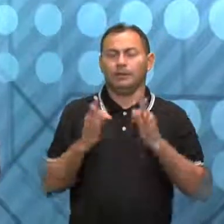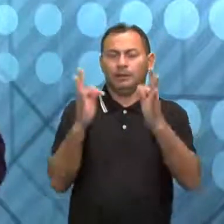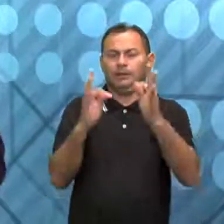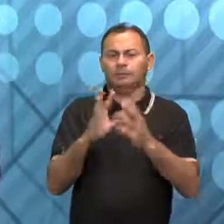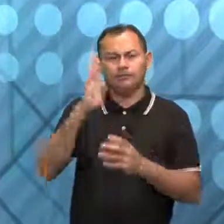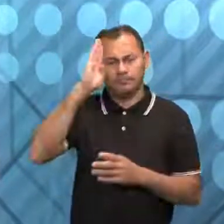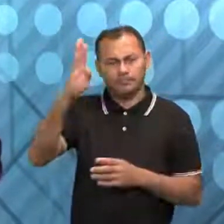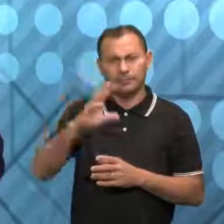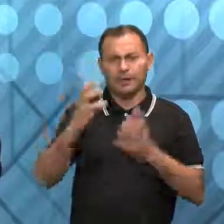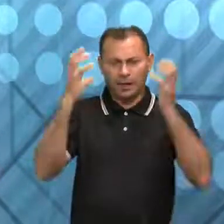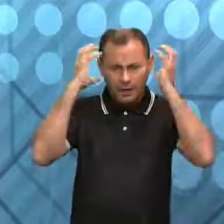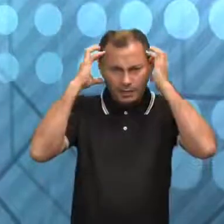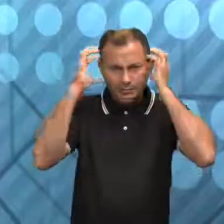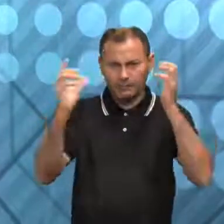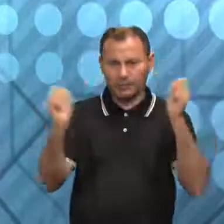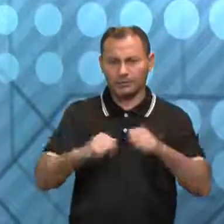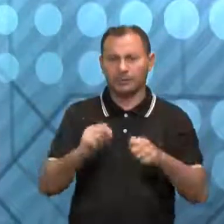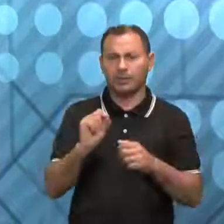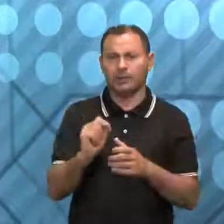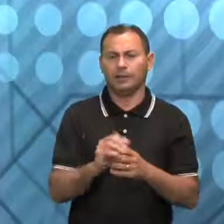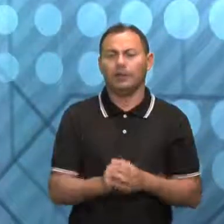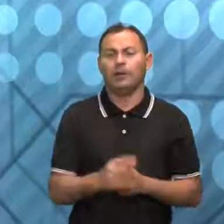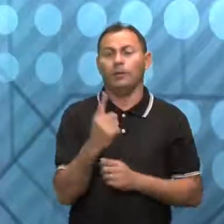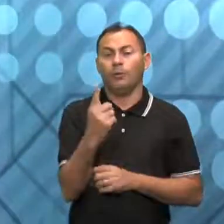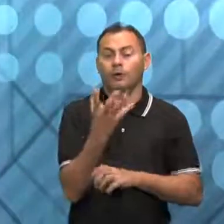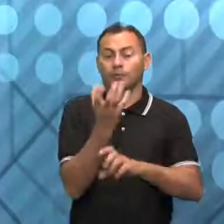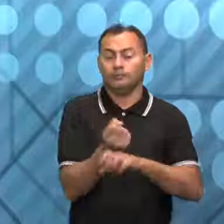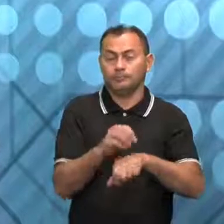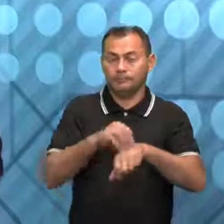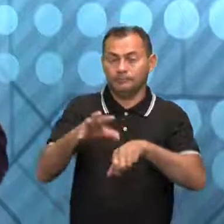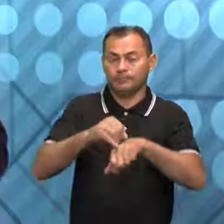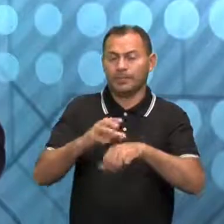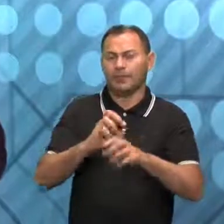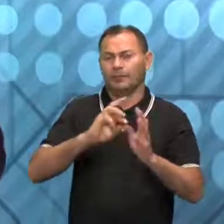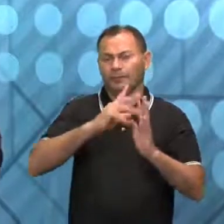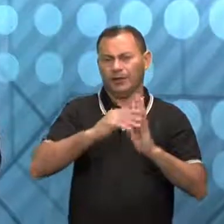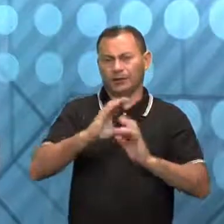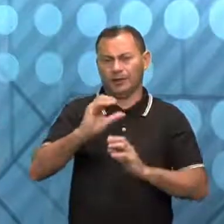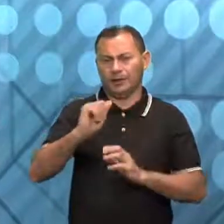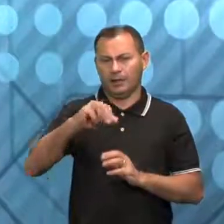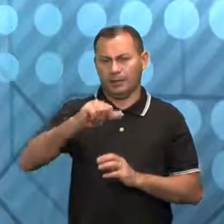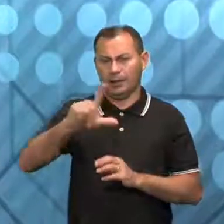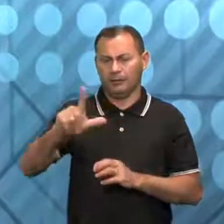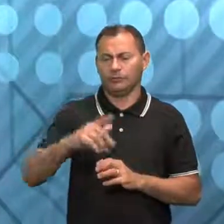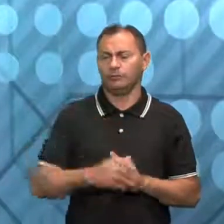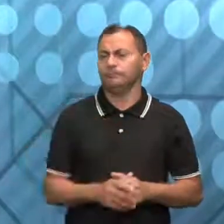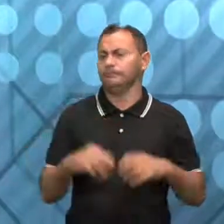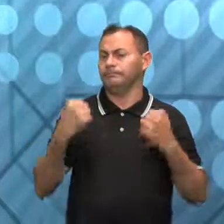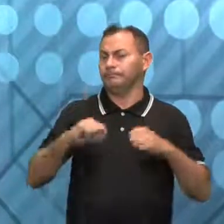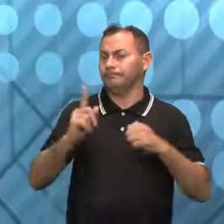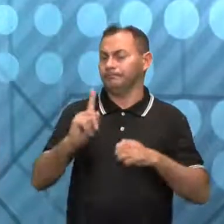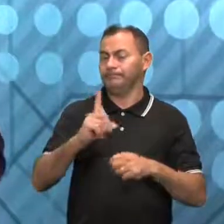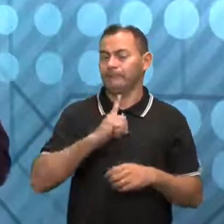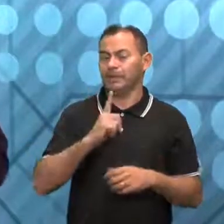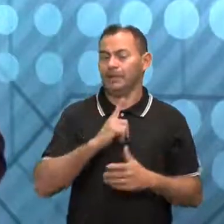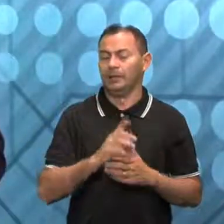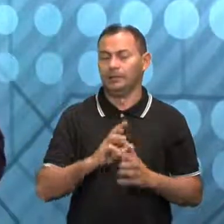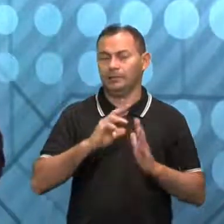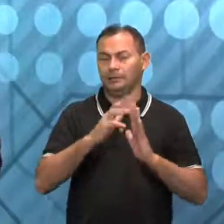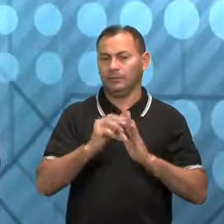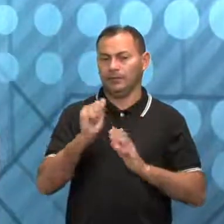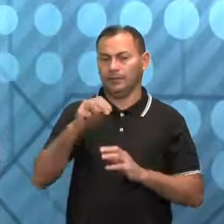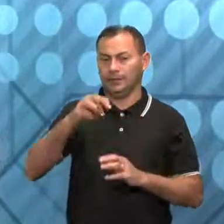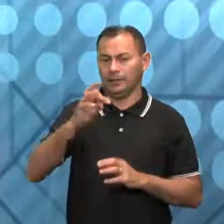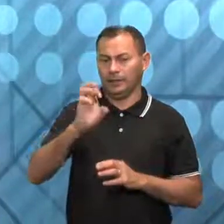tecnologias, principalmente de rádio, elas possibilitam que uma antena de transmissão transmita vários canais. Então, não precisa ter várias